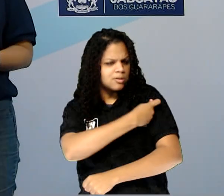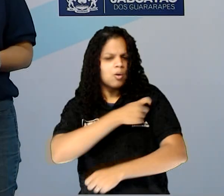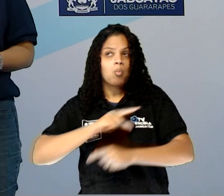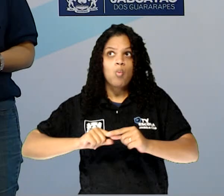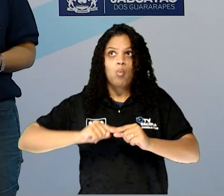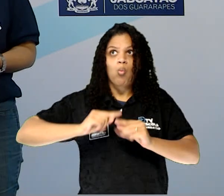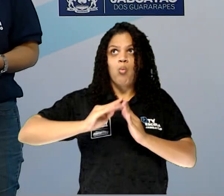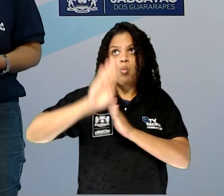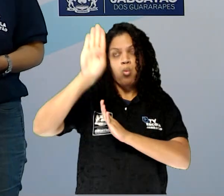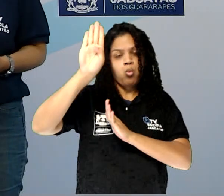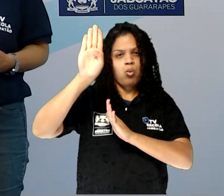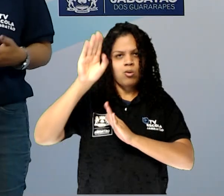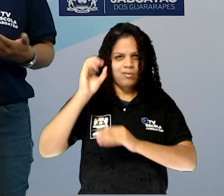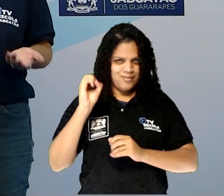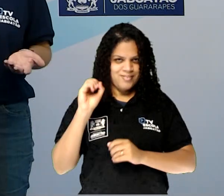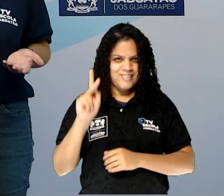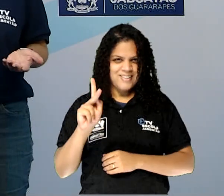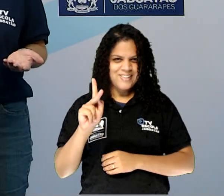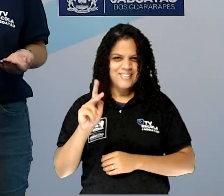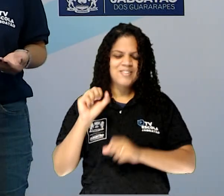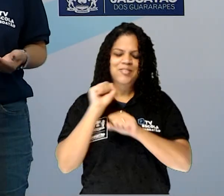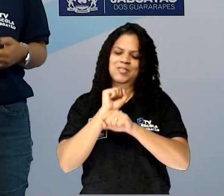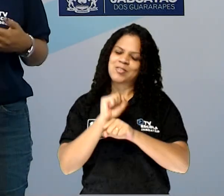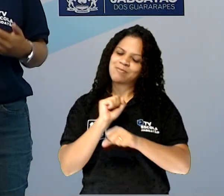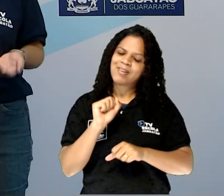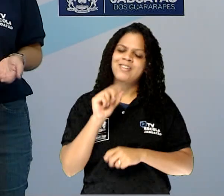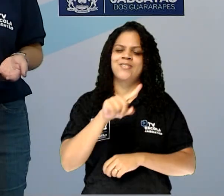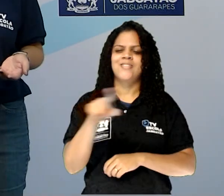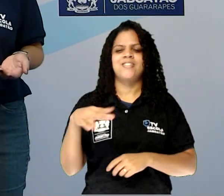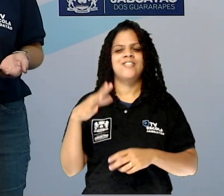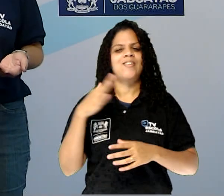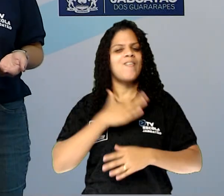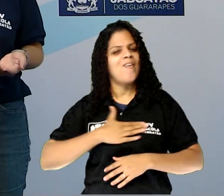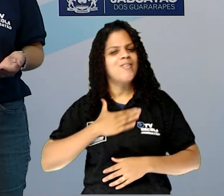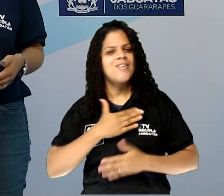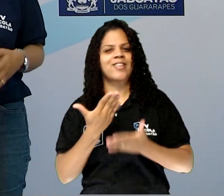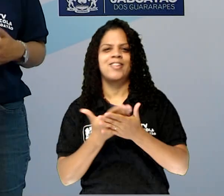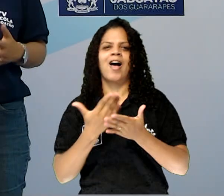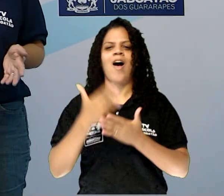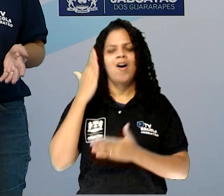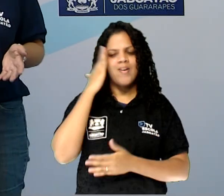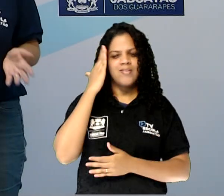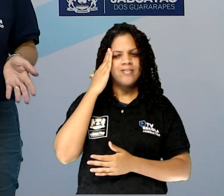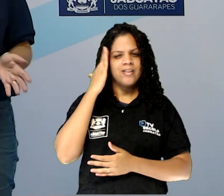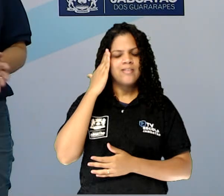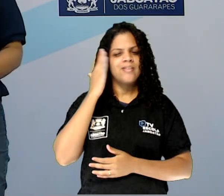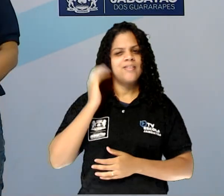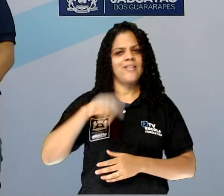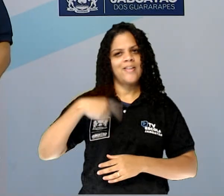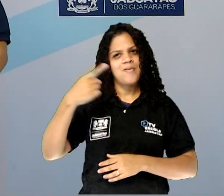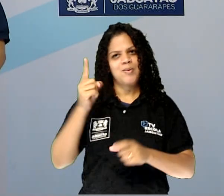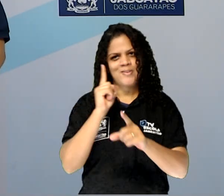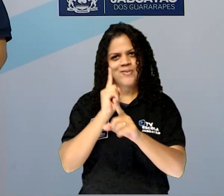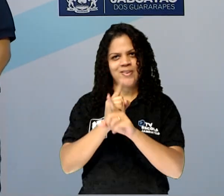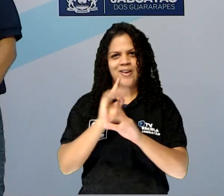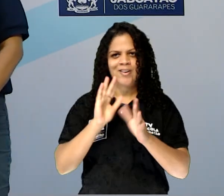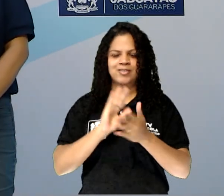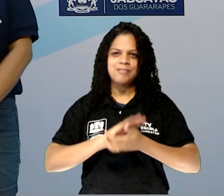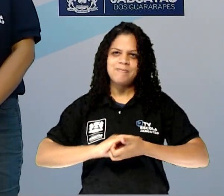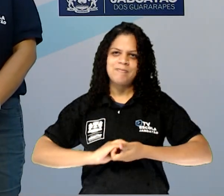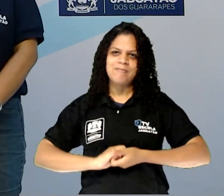de vacinação, certo? Então, espero que vocês tenham gostado da aula, espero que vocês tenham entendido. Até a próxima e bons estudos!